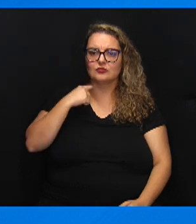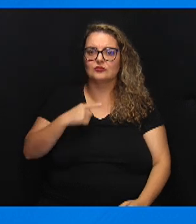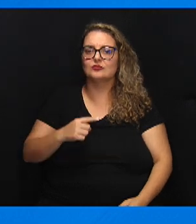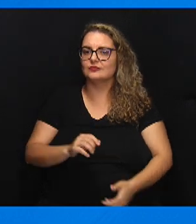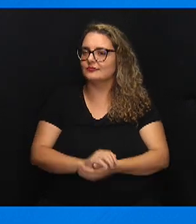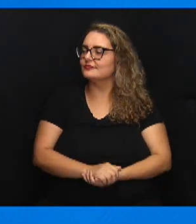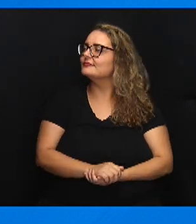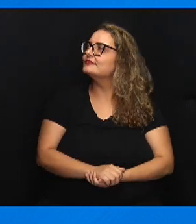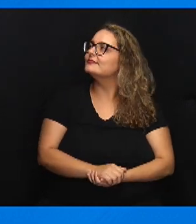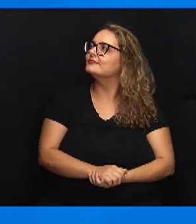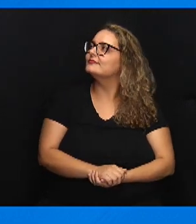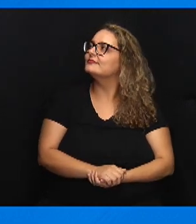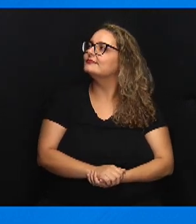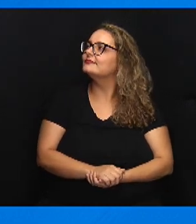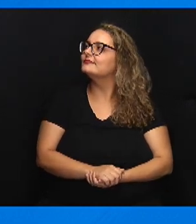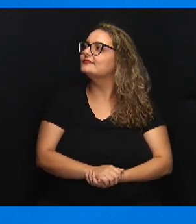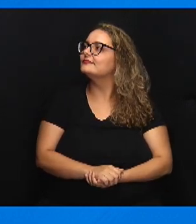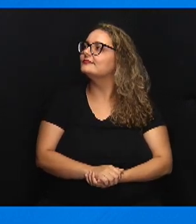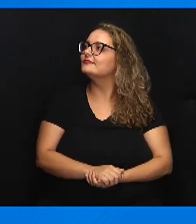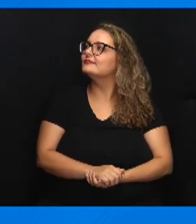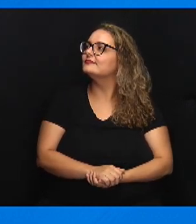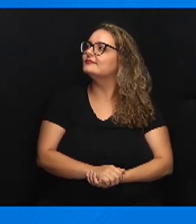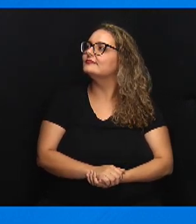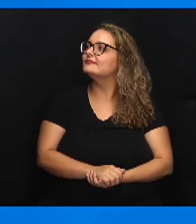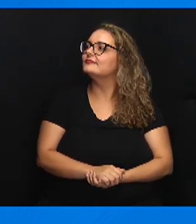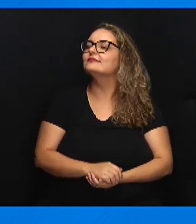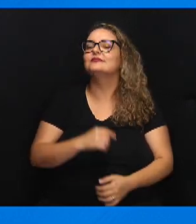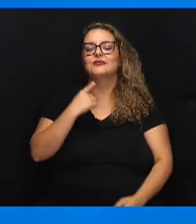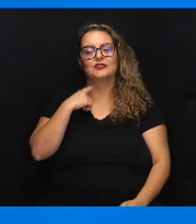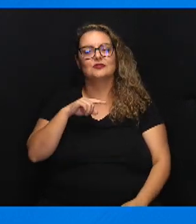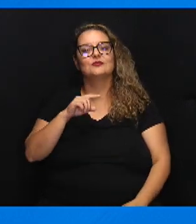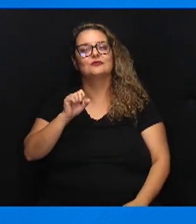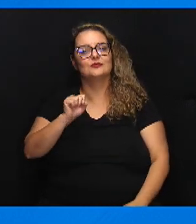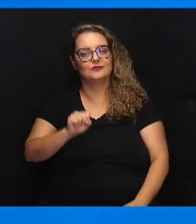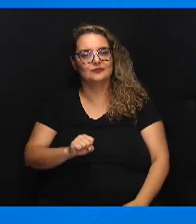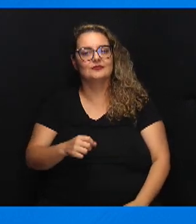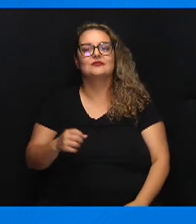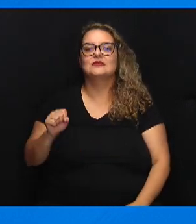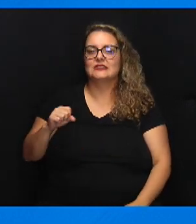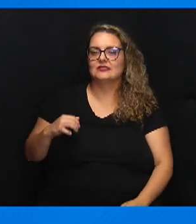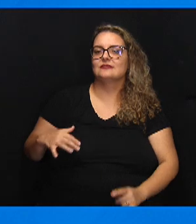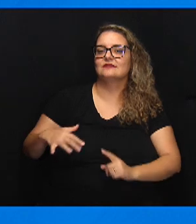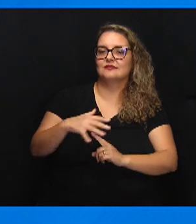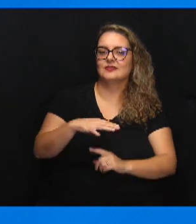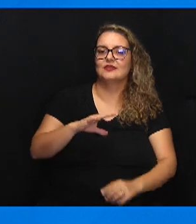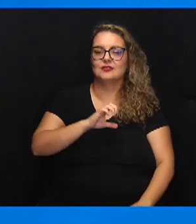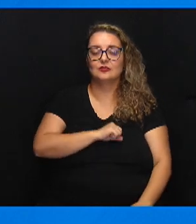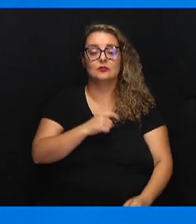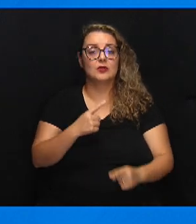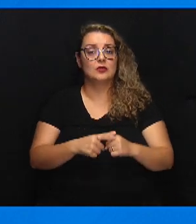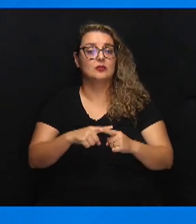Certo. Sul de Minas. No meio da natureza, né? Gosto Mas muito por de que andar você também. escolheu Gonçalves? Aqui